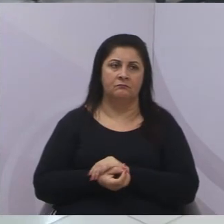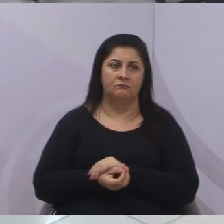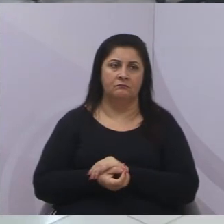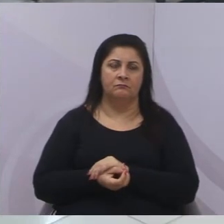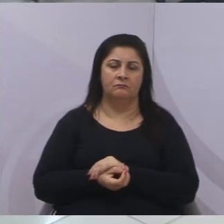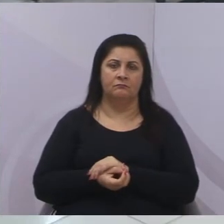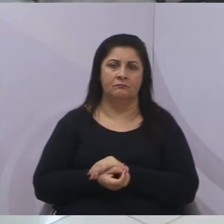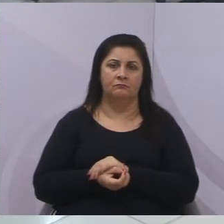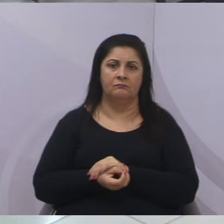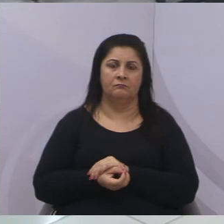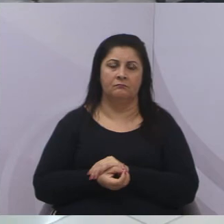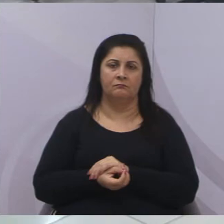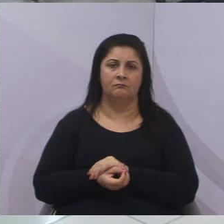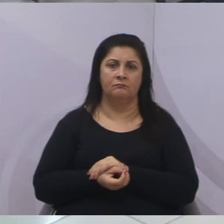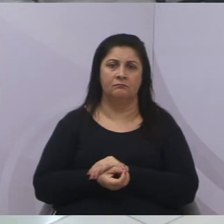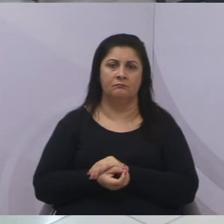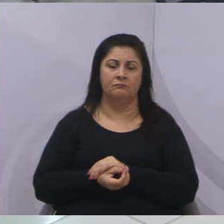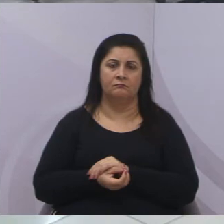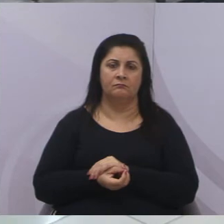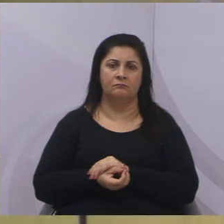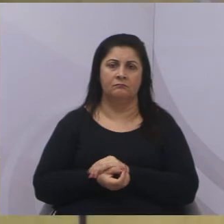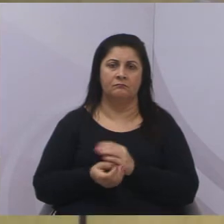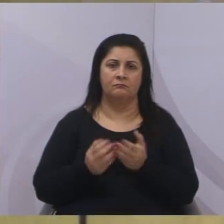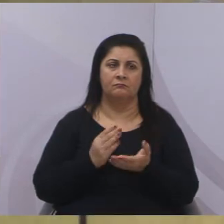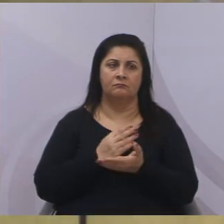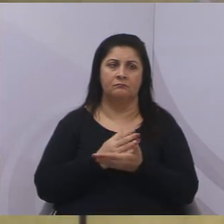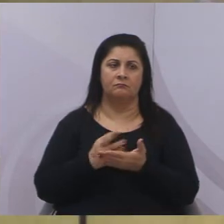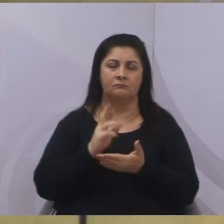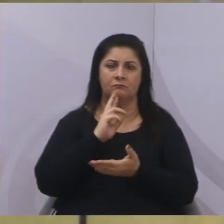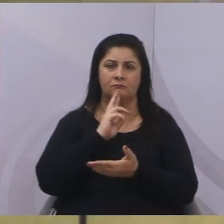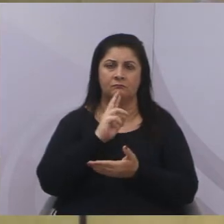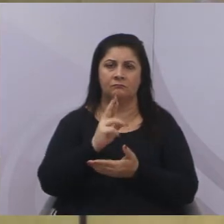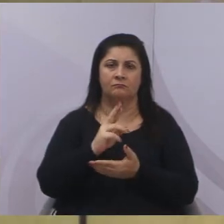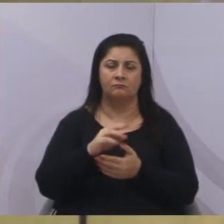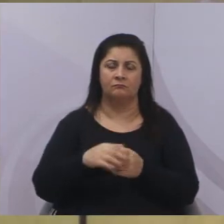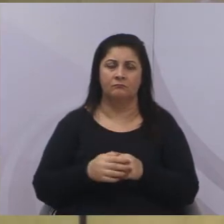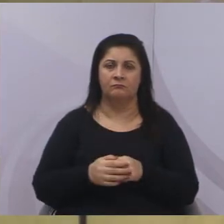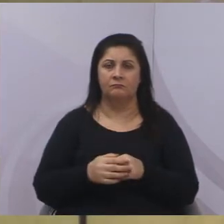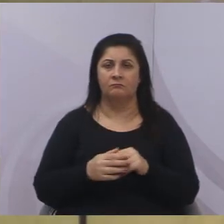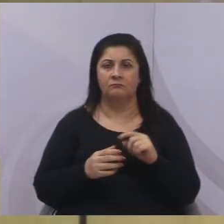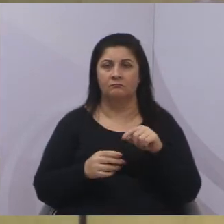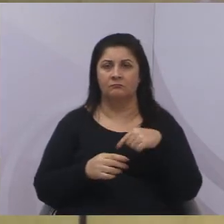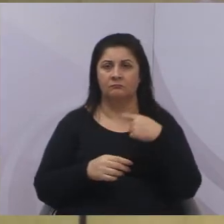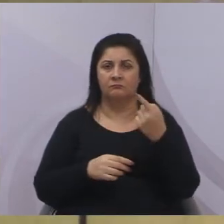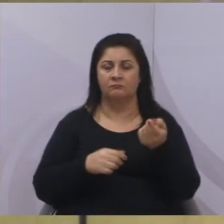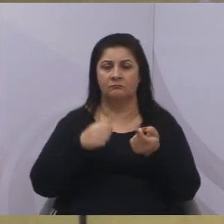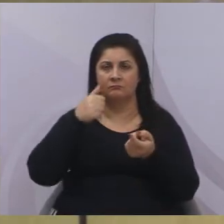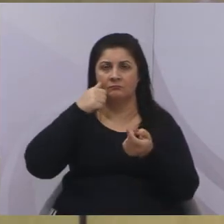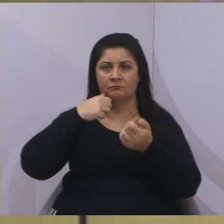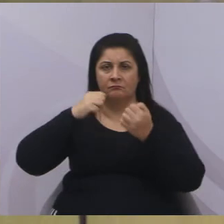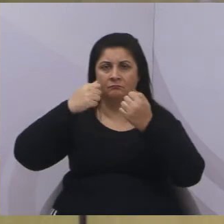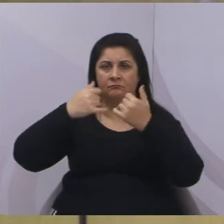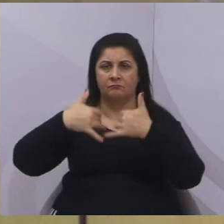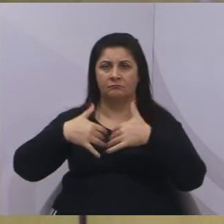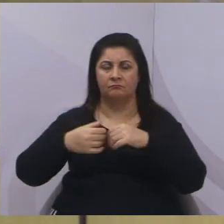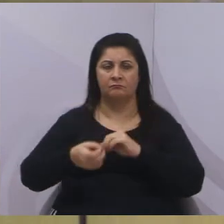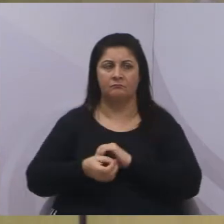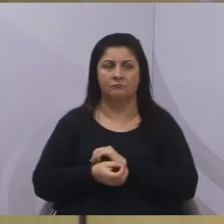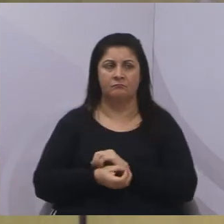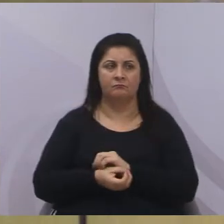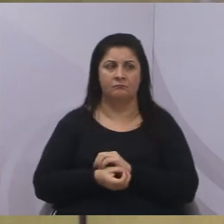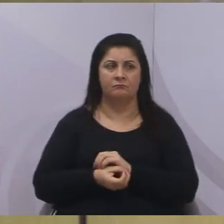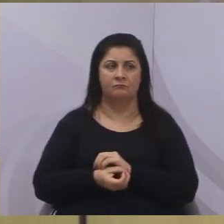vou começar a responder e depois a Marilis responde mais detalhadamente. Eu queria falar algumas